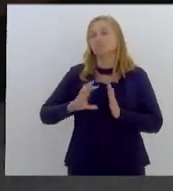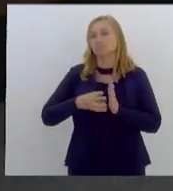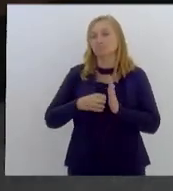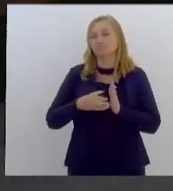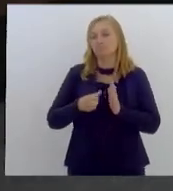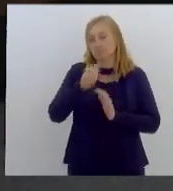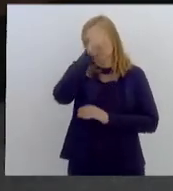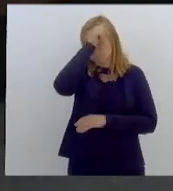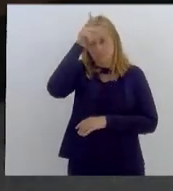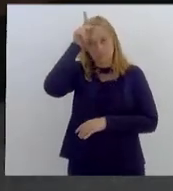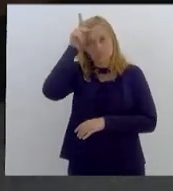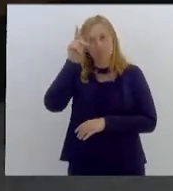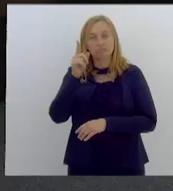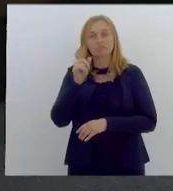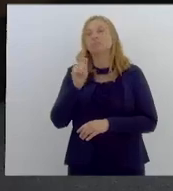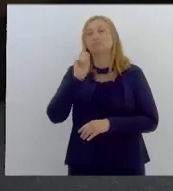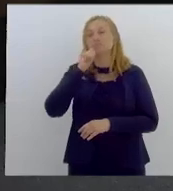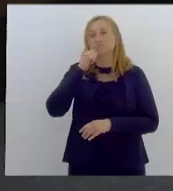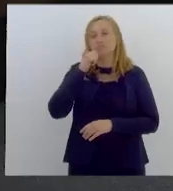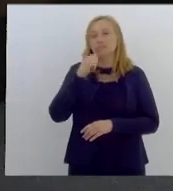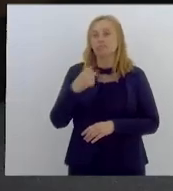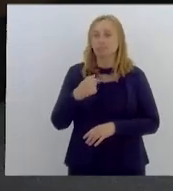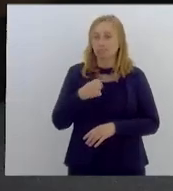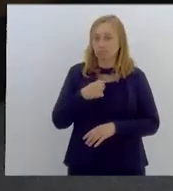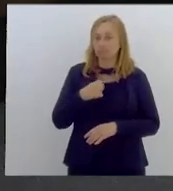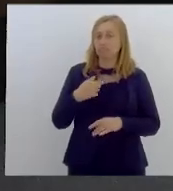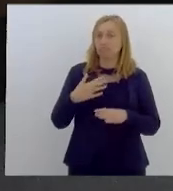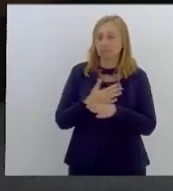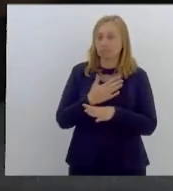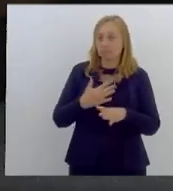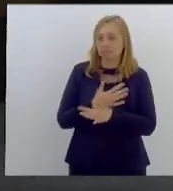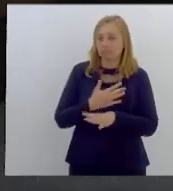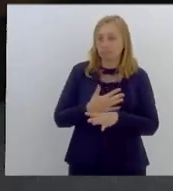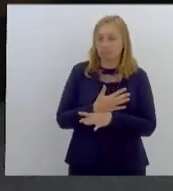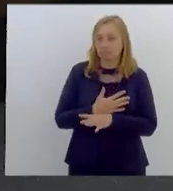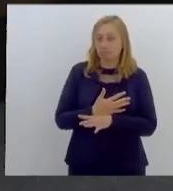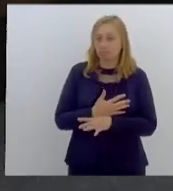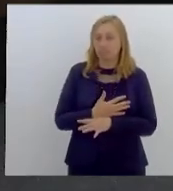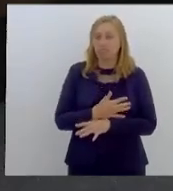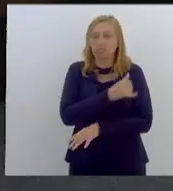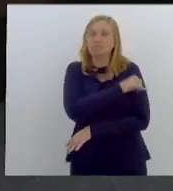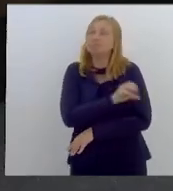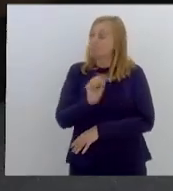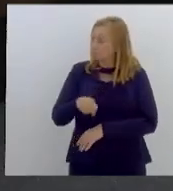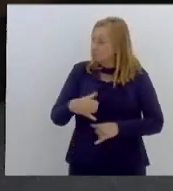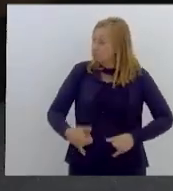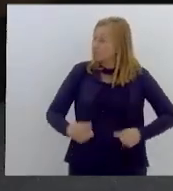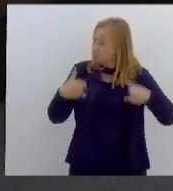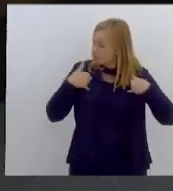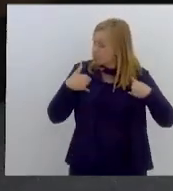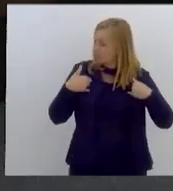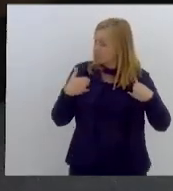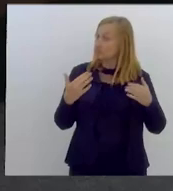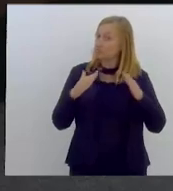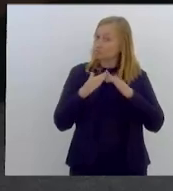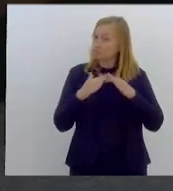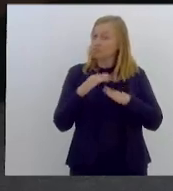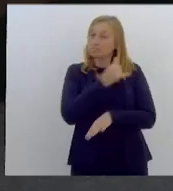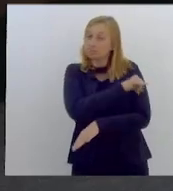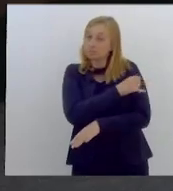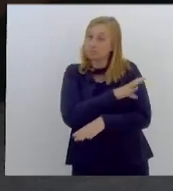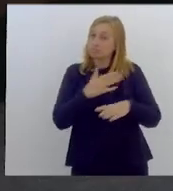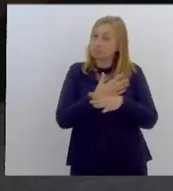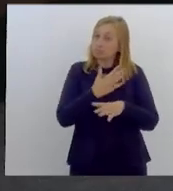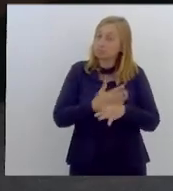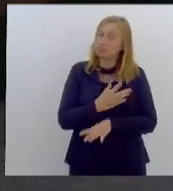hoje, dizendo que eu sou morador da cidade do Rio, sou com muito orgulho. Tive uma votação expressiva na cidade do Rio, a maioria dos votos na cidade do Rio, meu irmão é